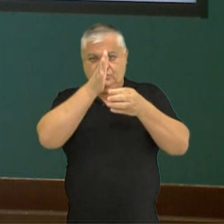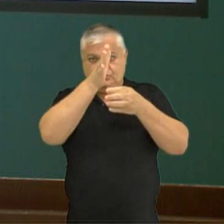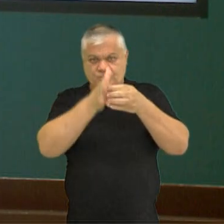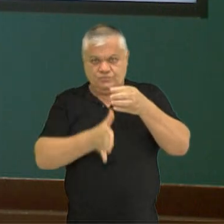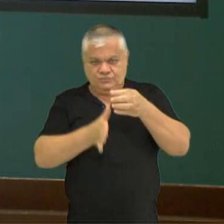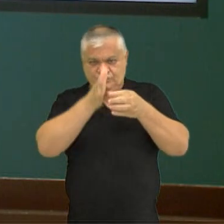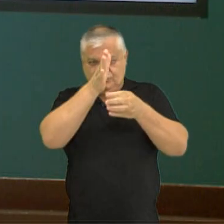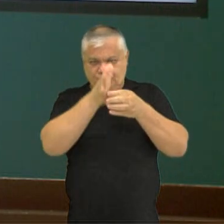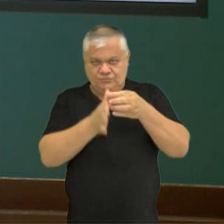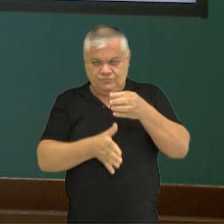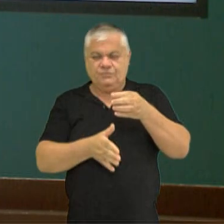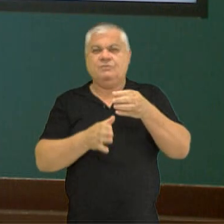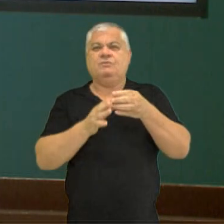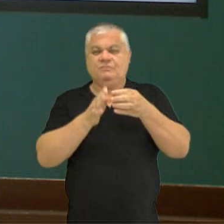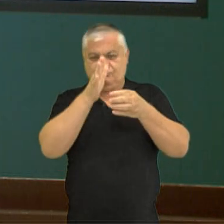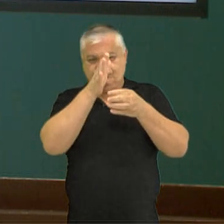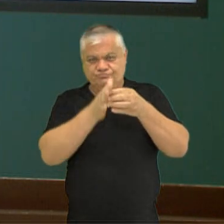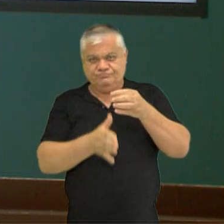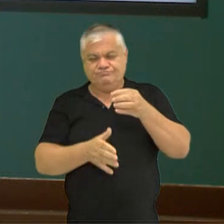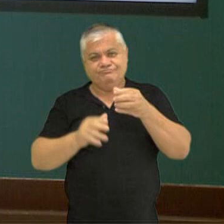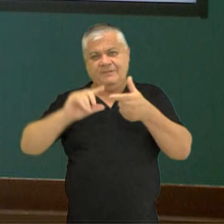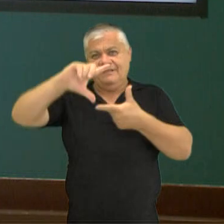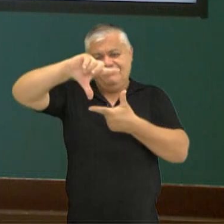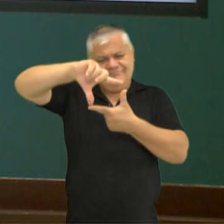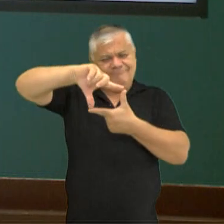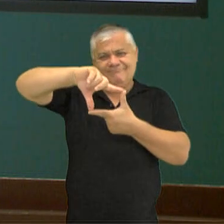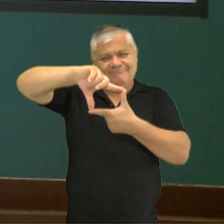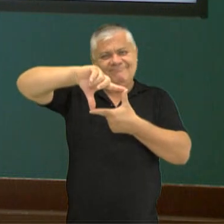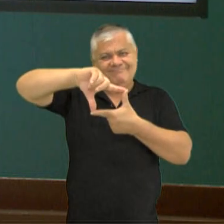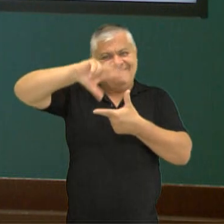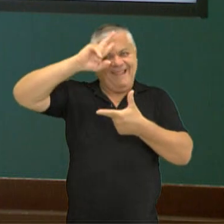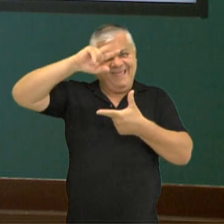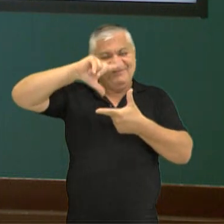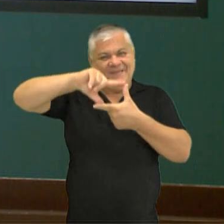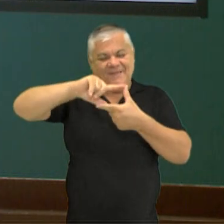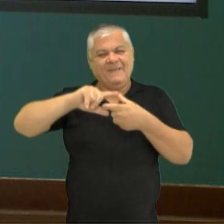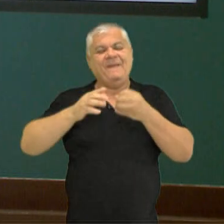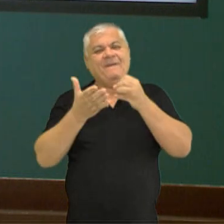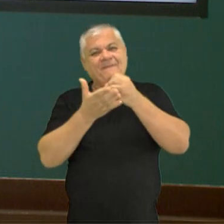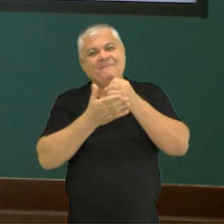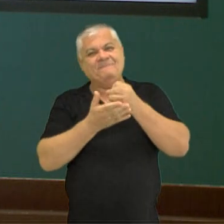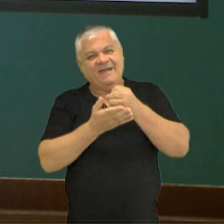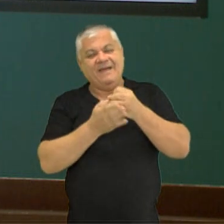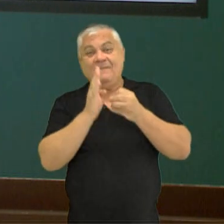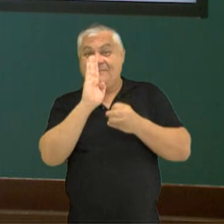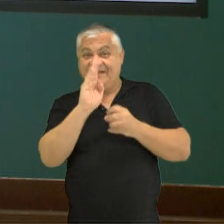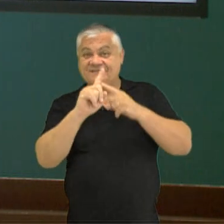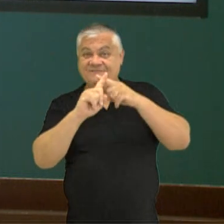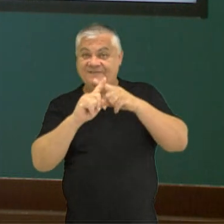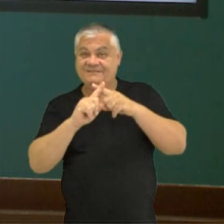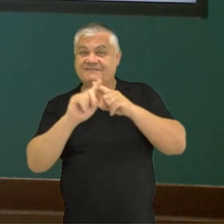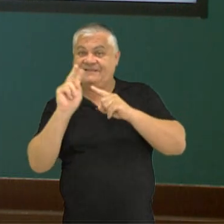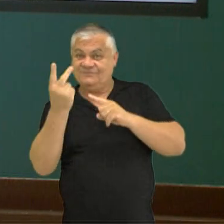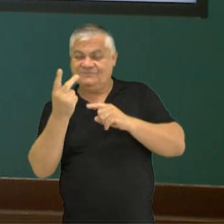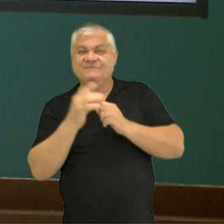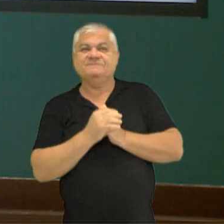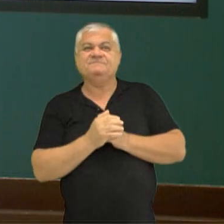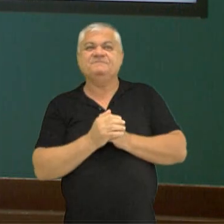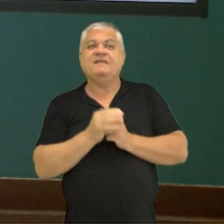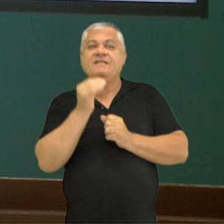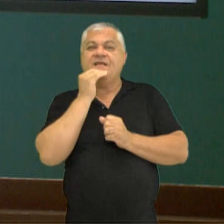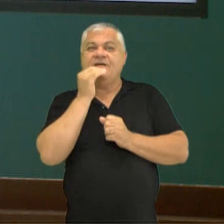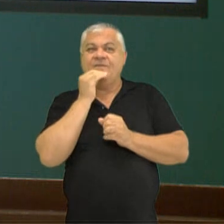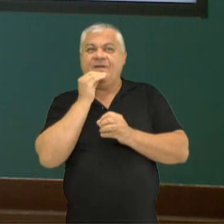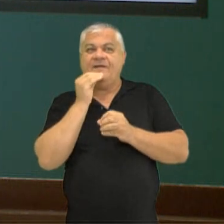exatamente pelo eixo, vai dar um retângulo. Como é que a gente calcula um retângulo? Base vezes altura, né? Então, portanto, a